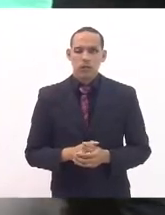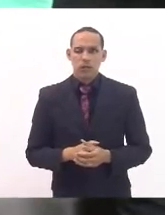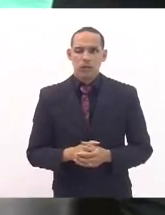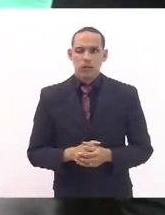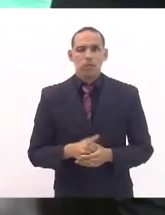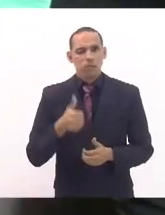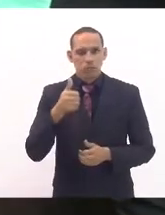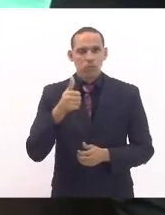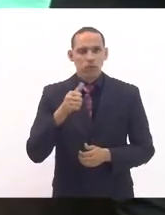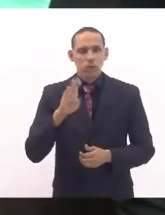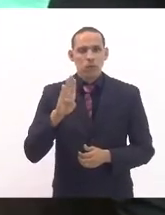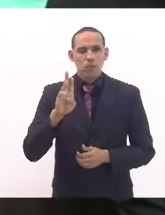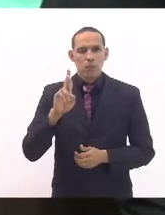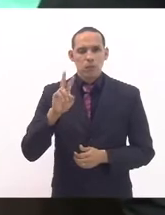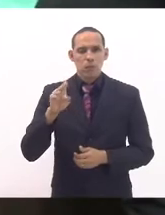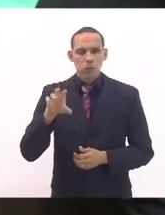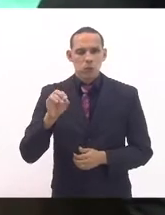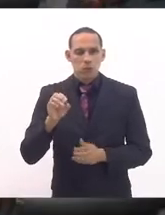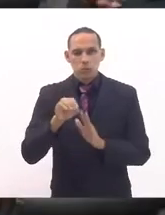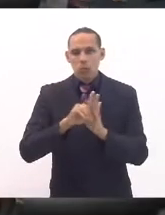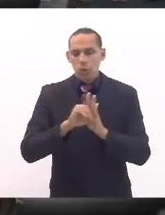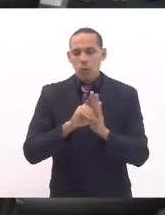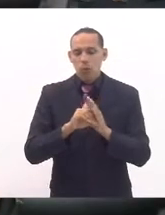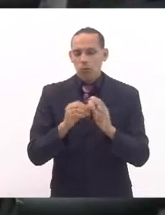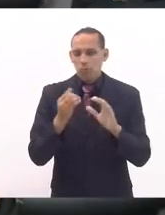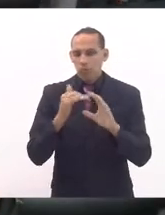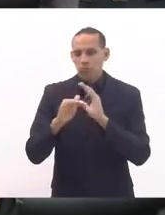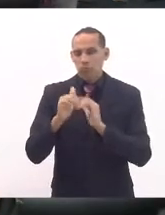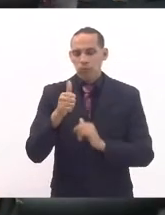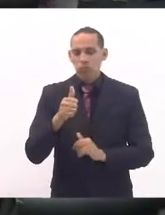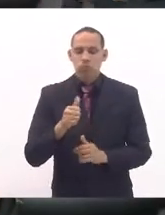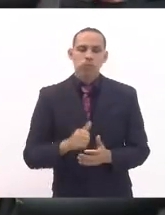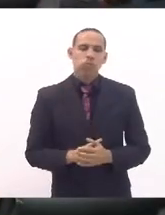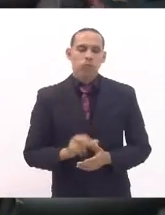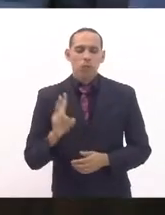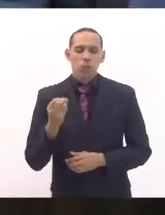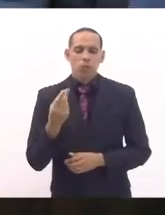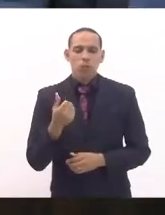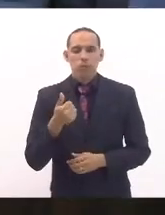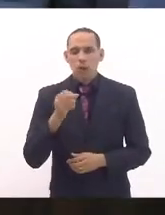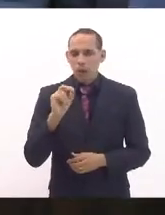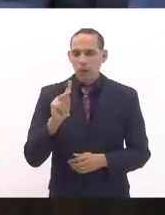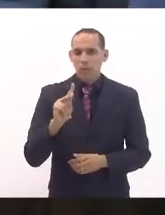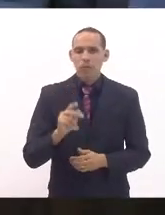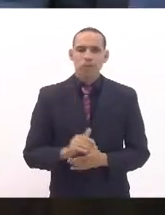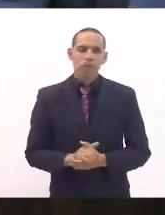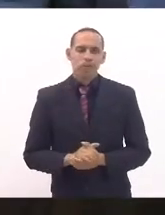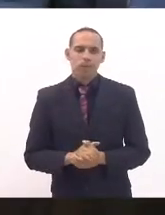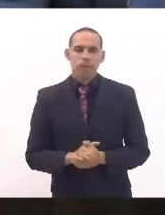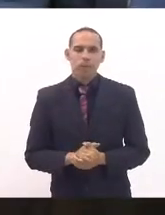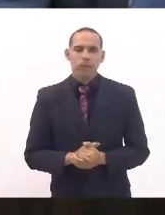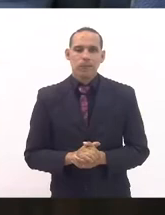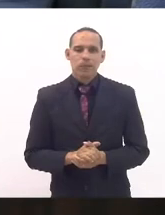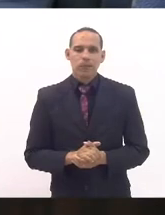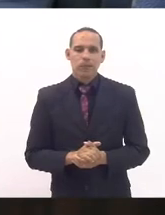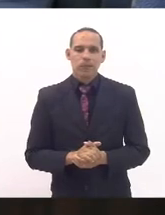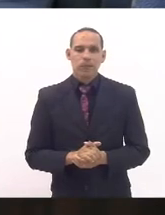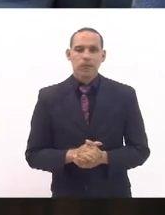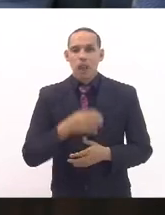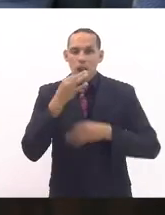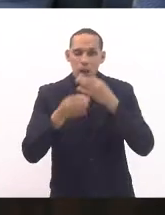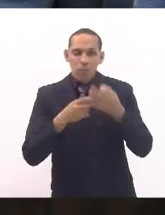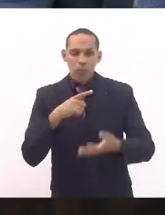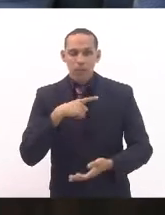Tá bom, Bruno Dallara, eu vou providenciar o ofício. Ok. Tá ok. Então, com os